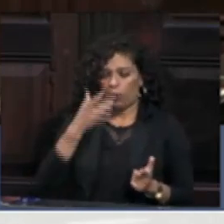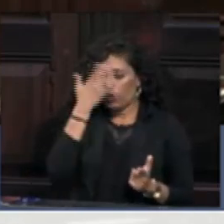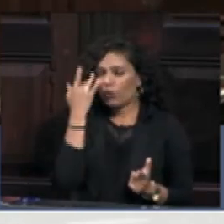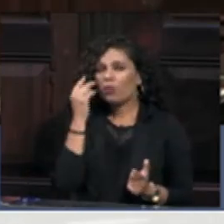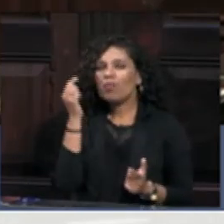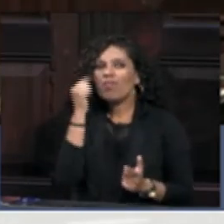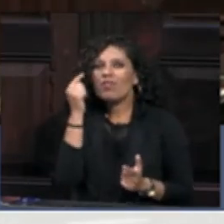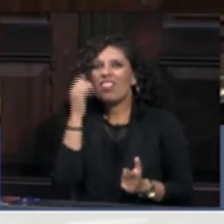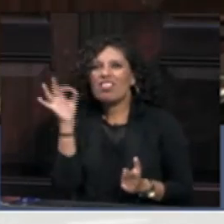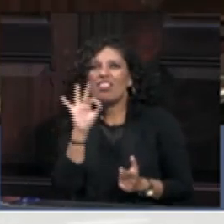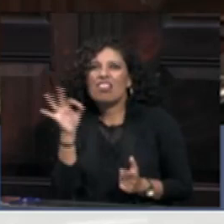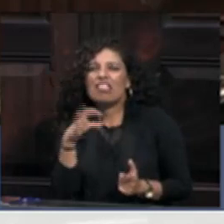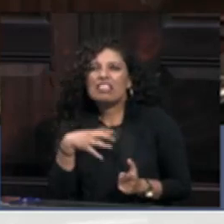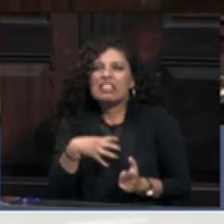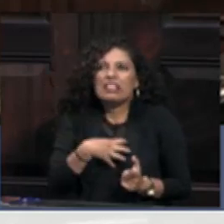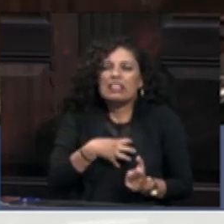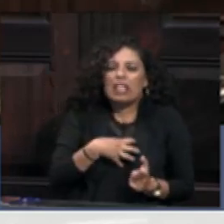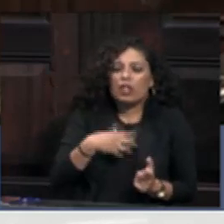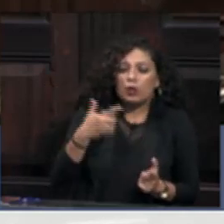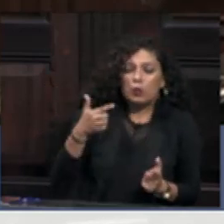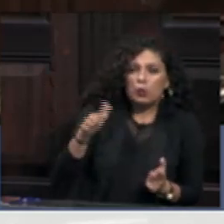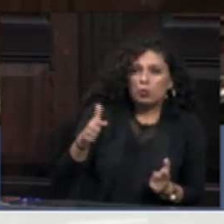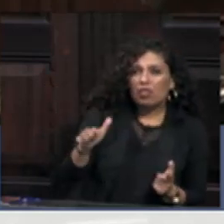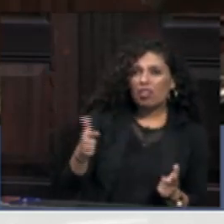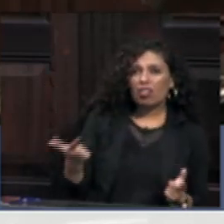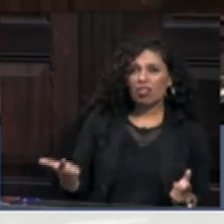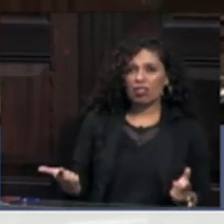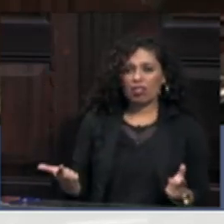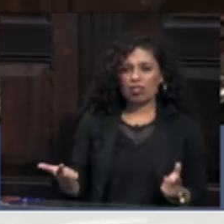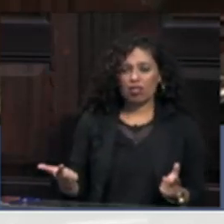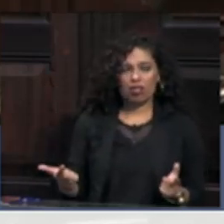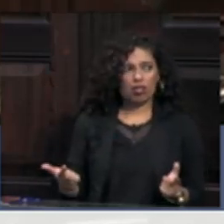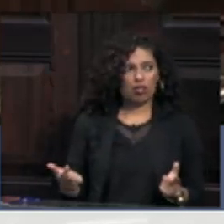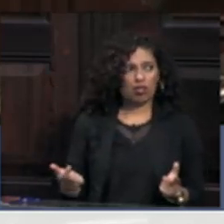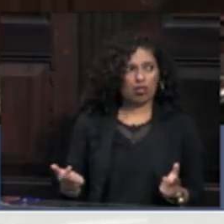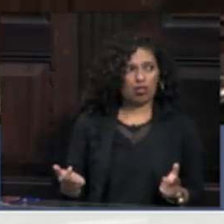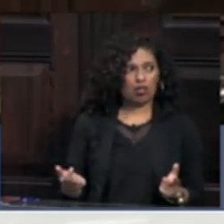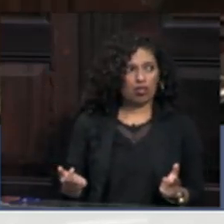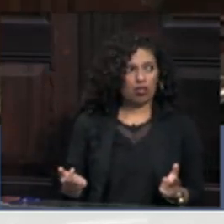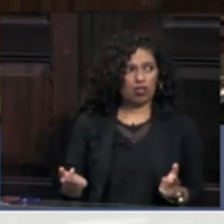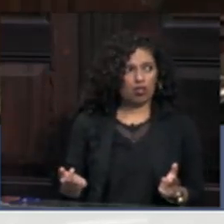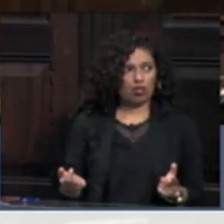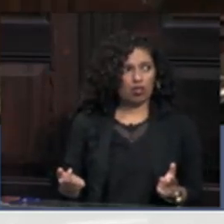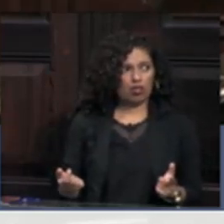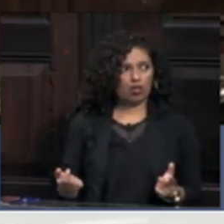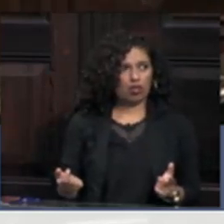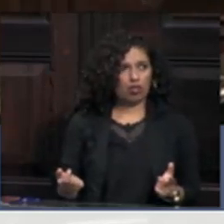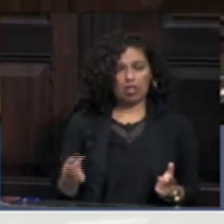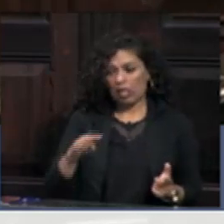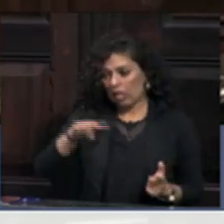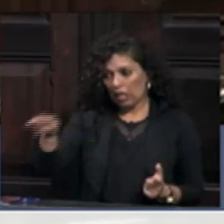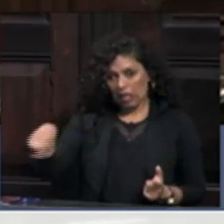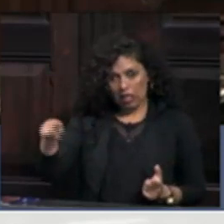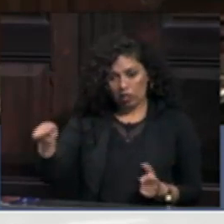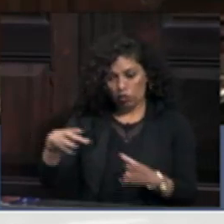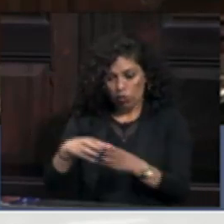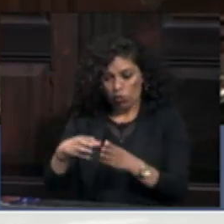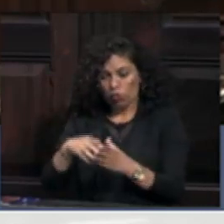sensibilidade da base, que se coloca como base do próximo